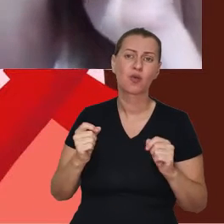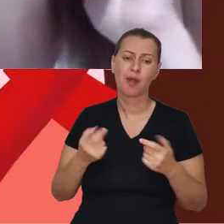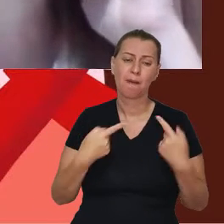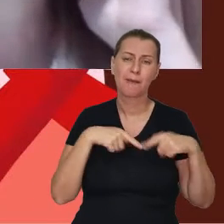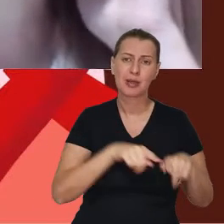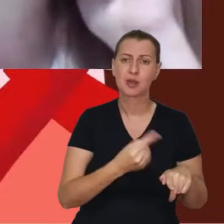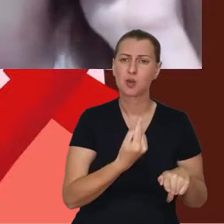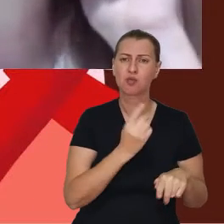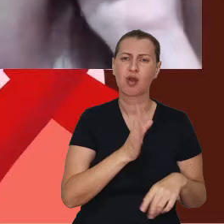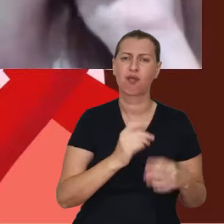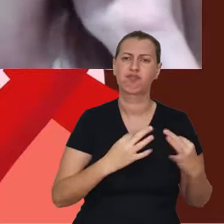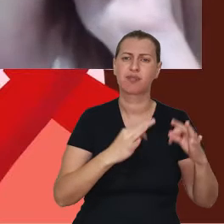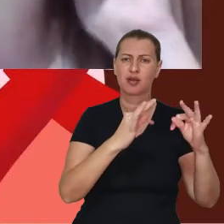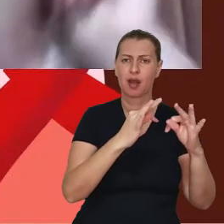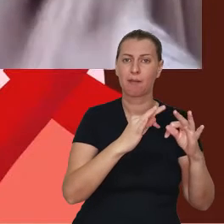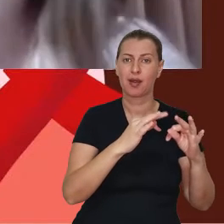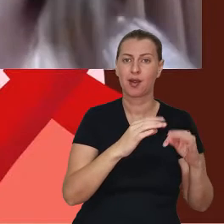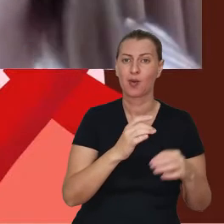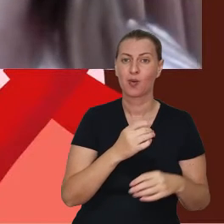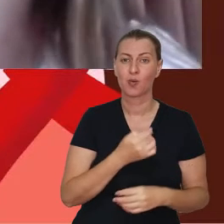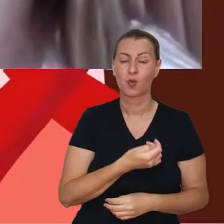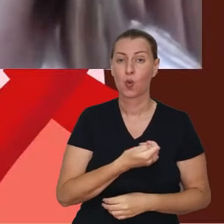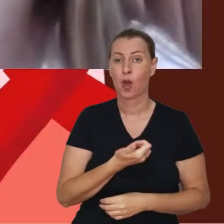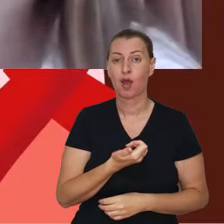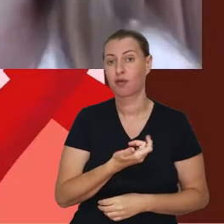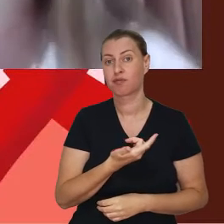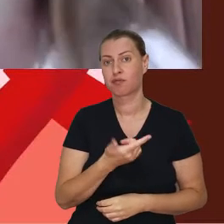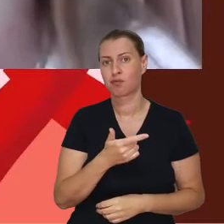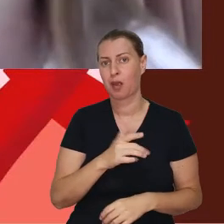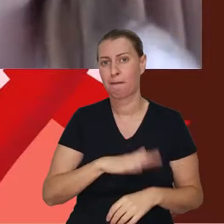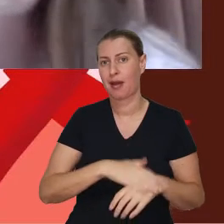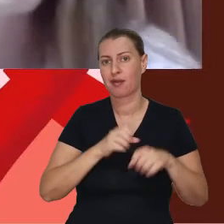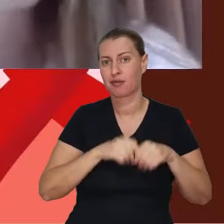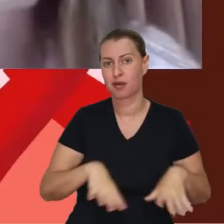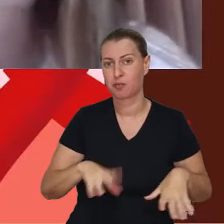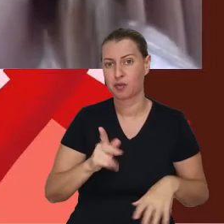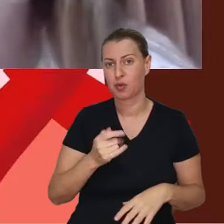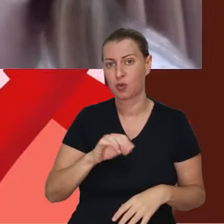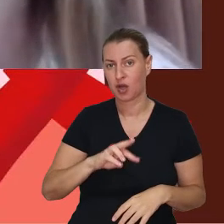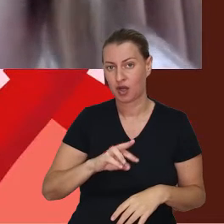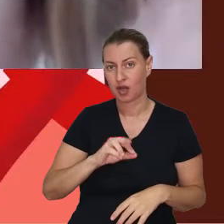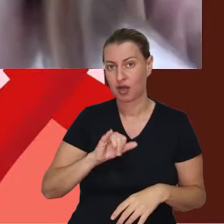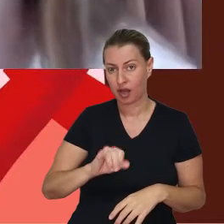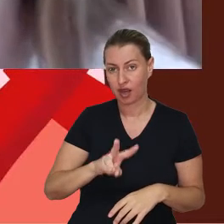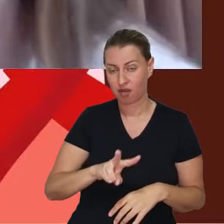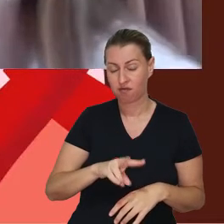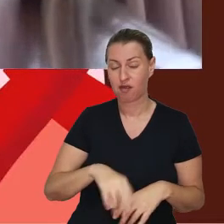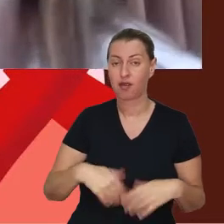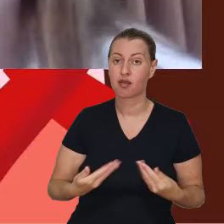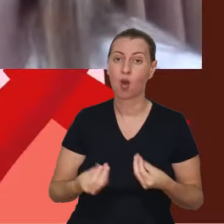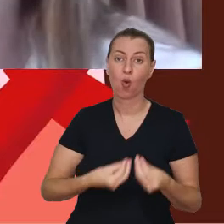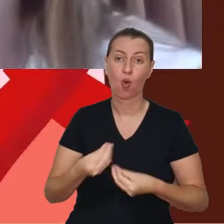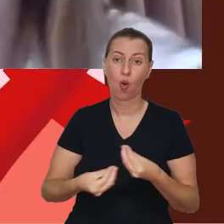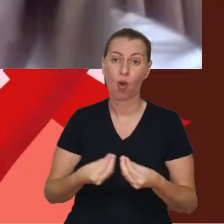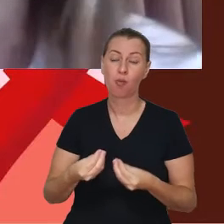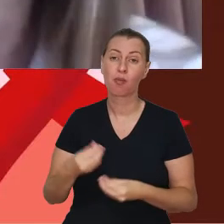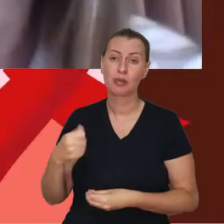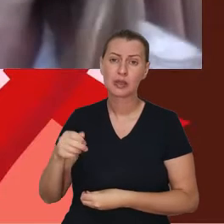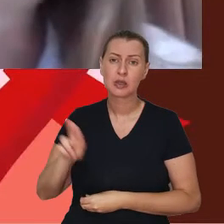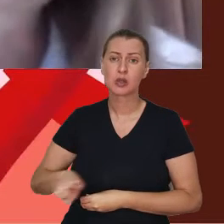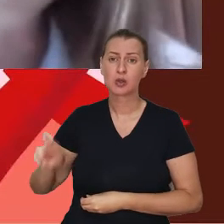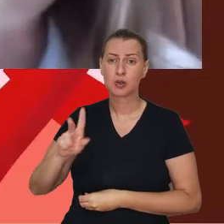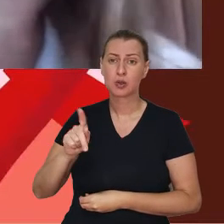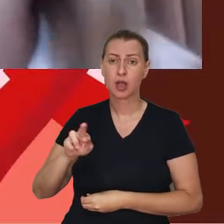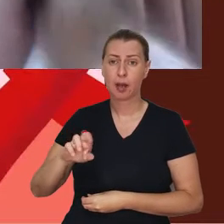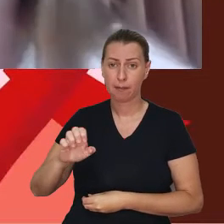gente ainda não está usando a PrEP como a gente gostaria, né? De realmente conseguir chegar lá naquela pessoa que tem